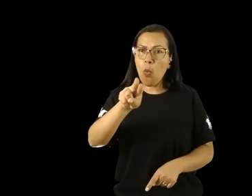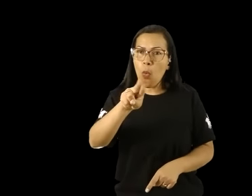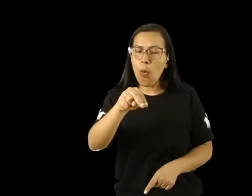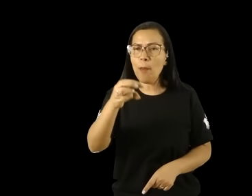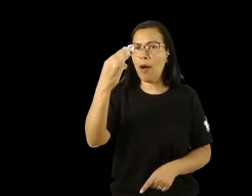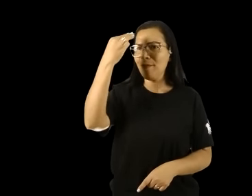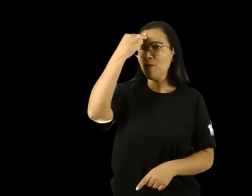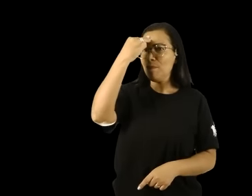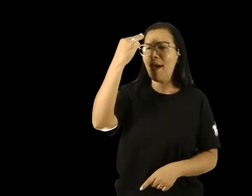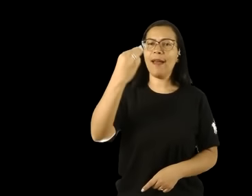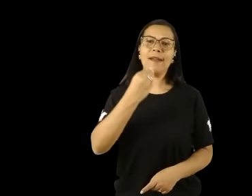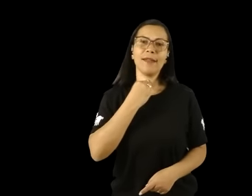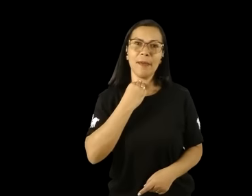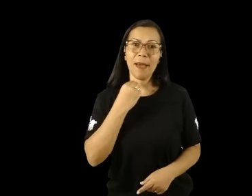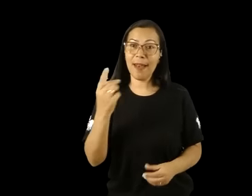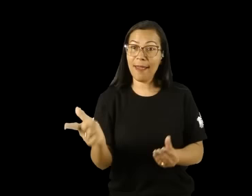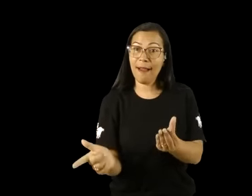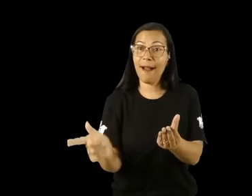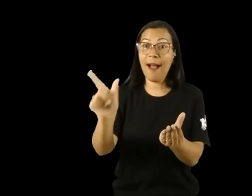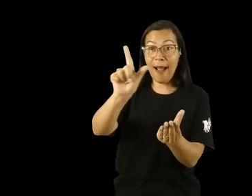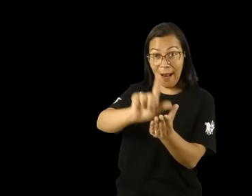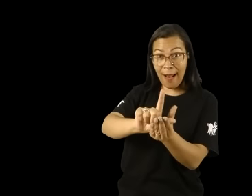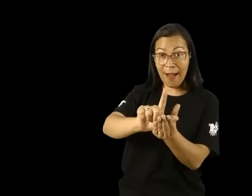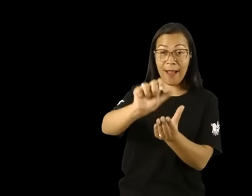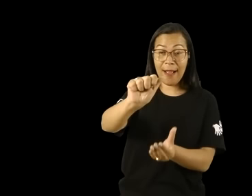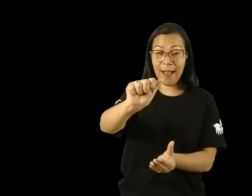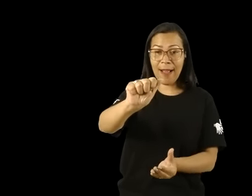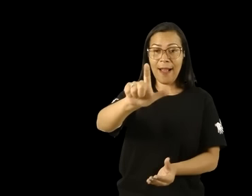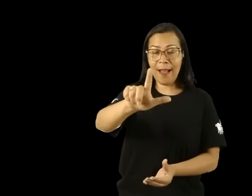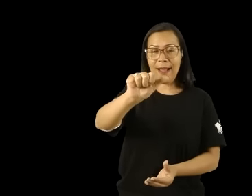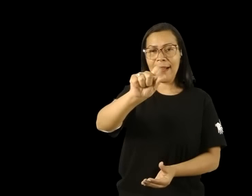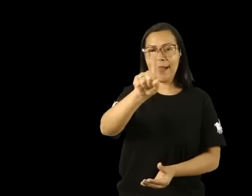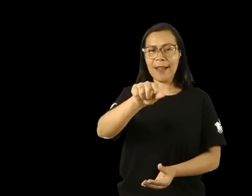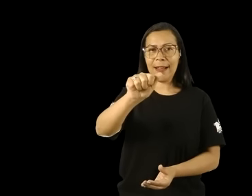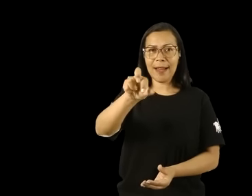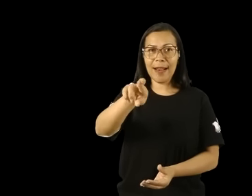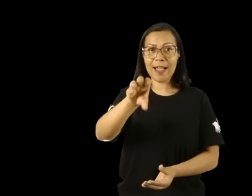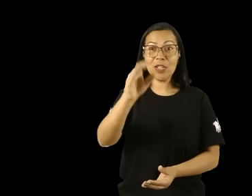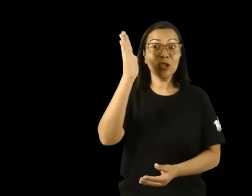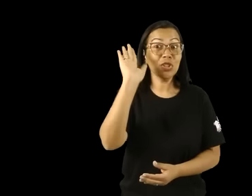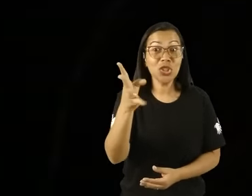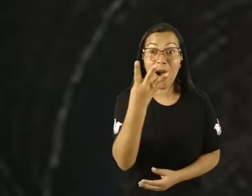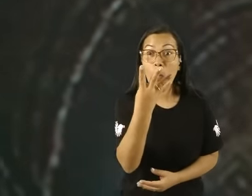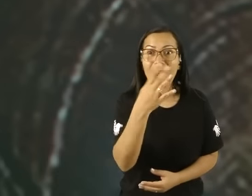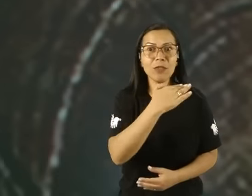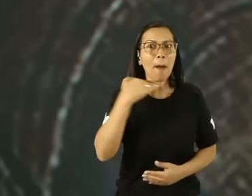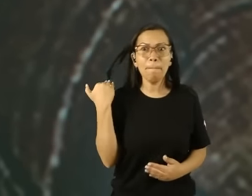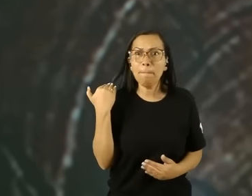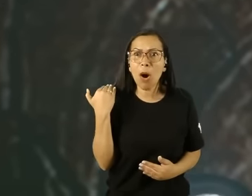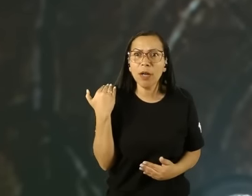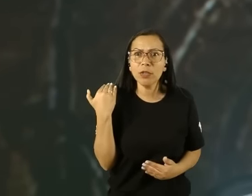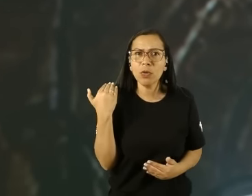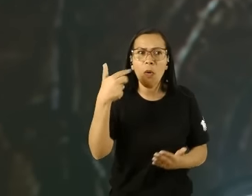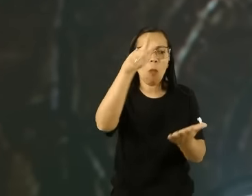Jesus manda abrir o túmulo, chama Lázaro, e surpreendentemente, o defunto de 4 dias levanta. Eles estavam